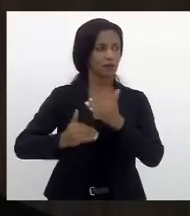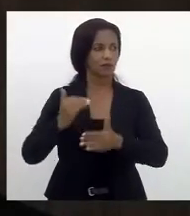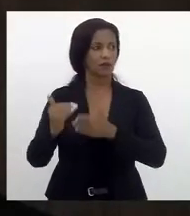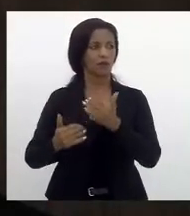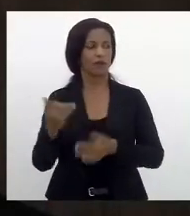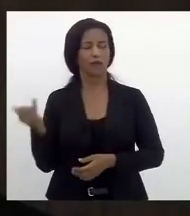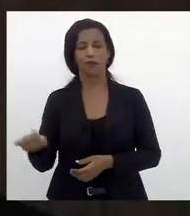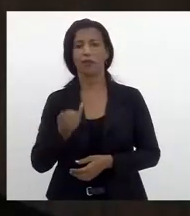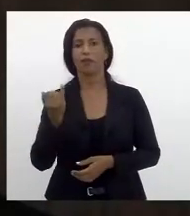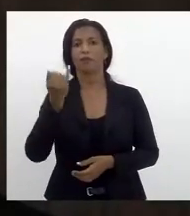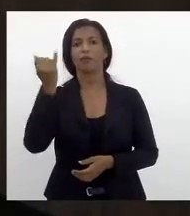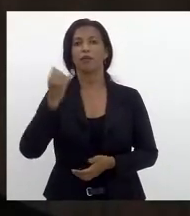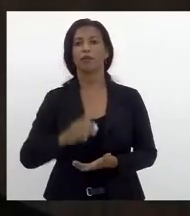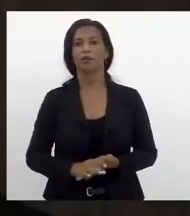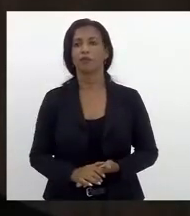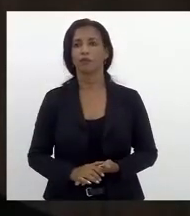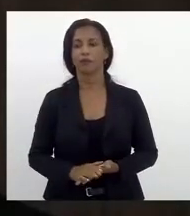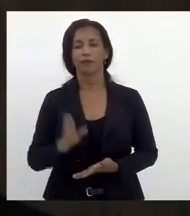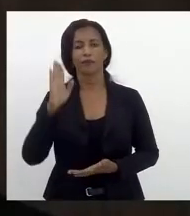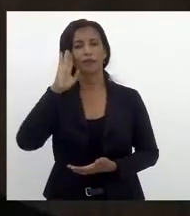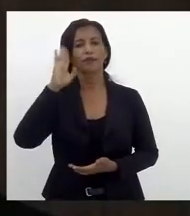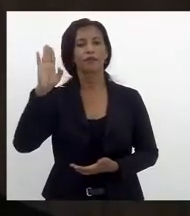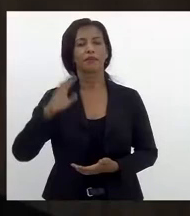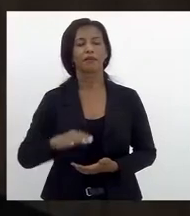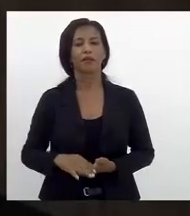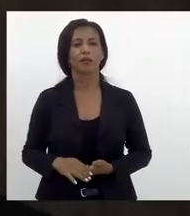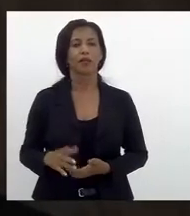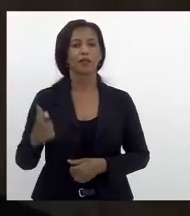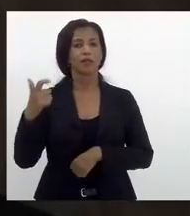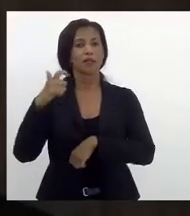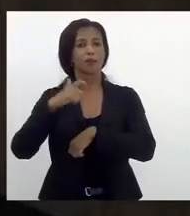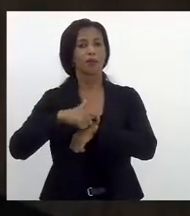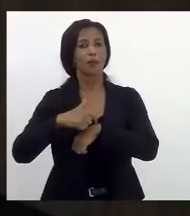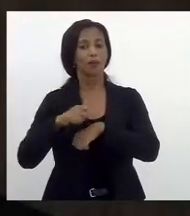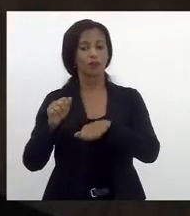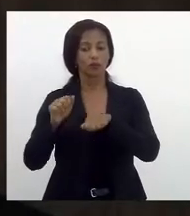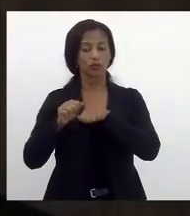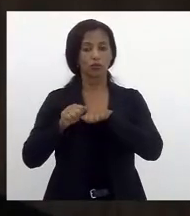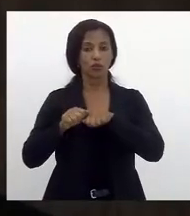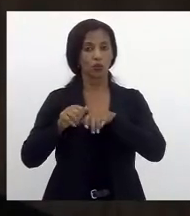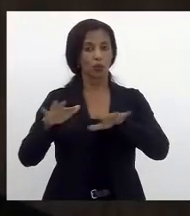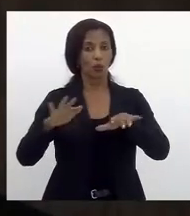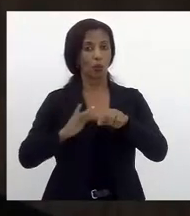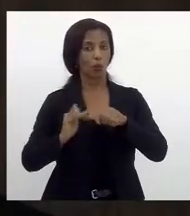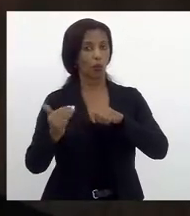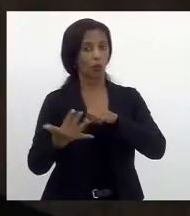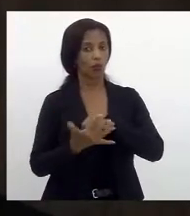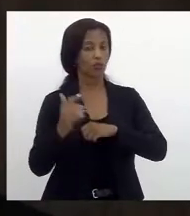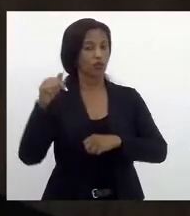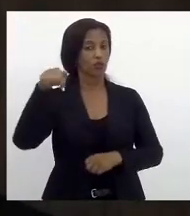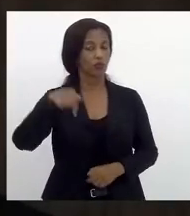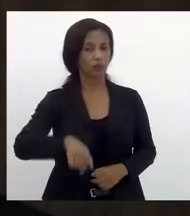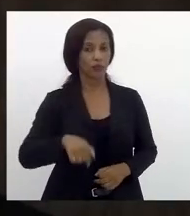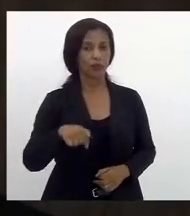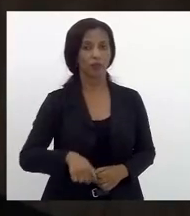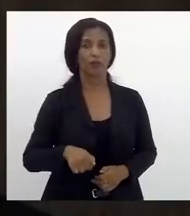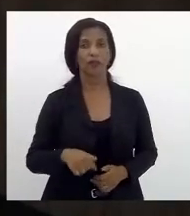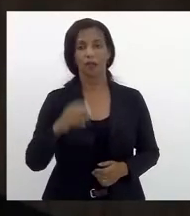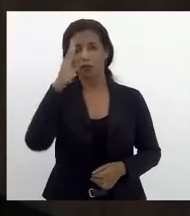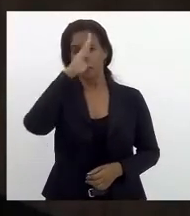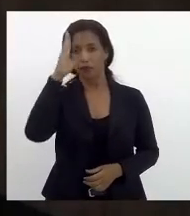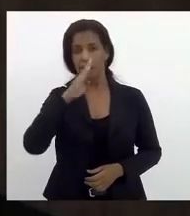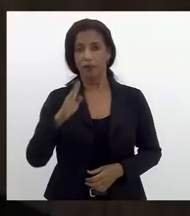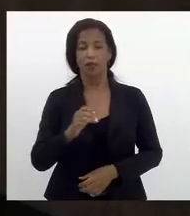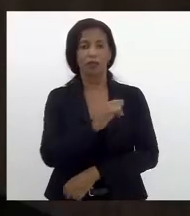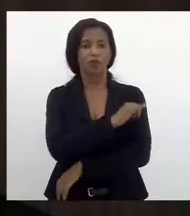é muito importante, né, principalmente nesse momento de Covid, e que foi aqui no Brasil,